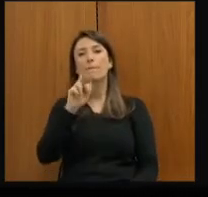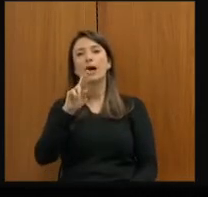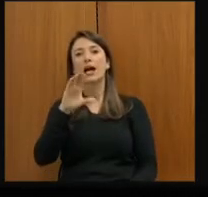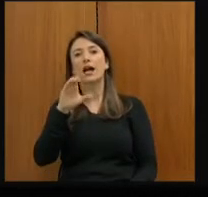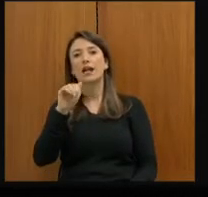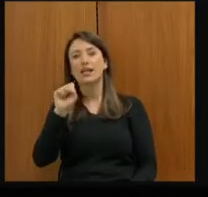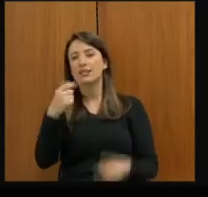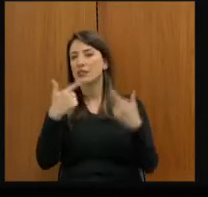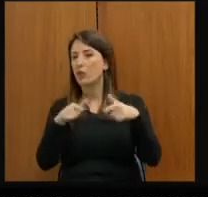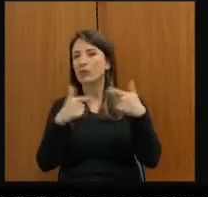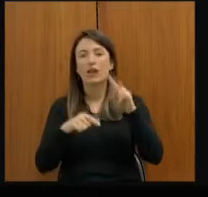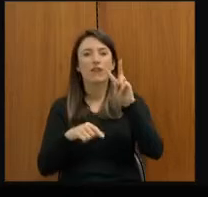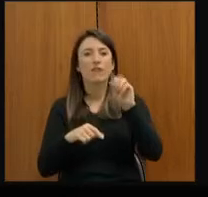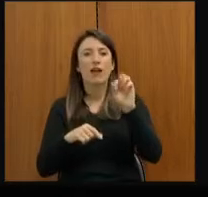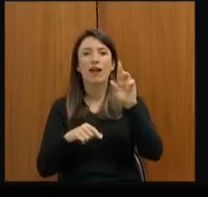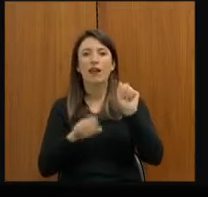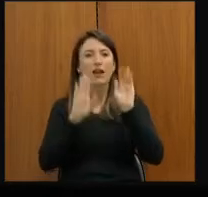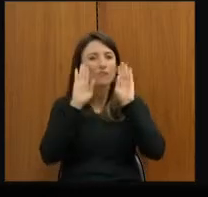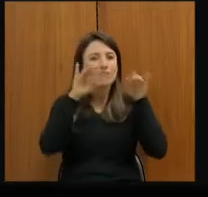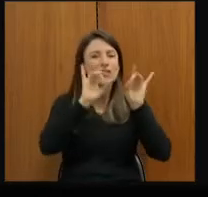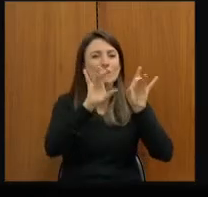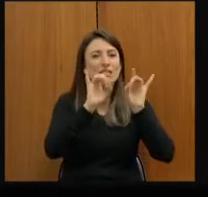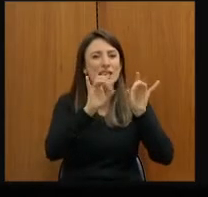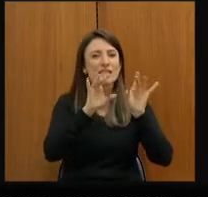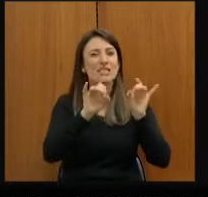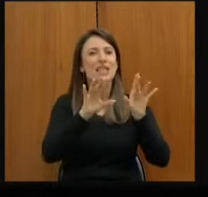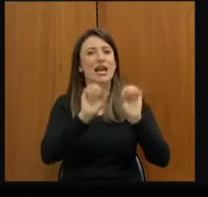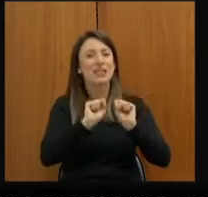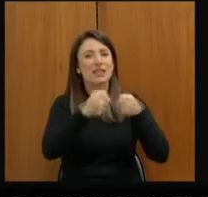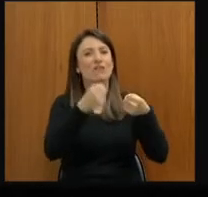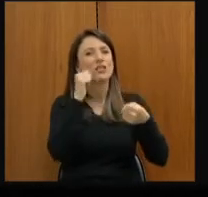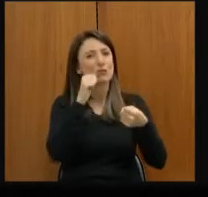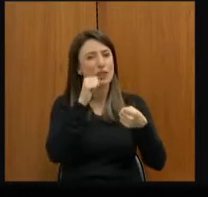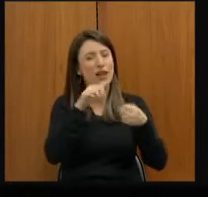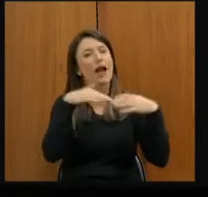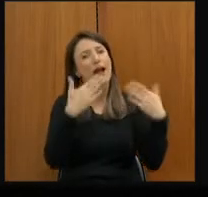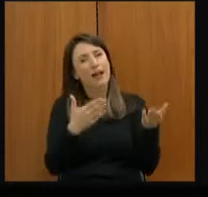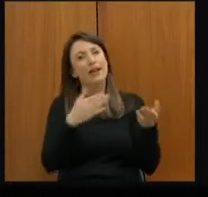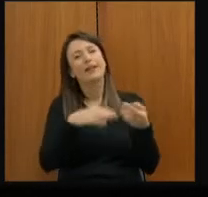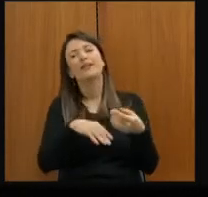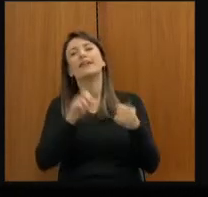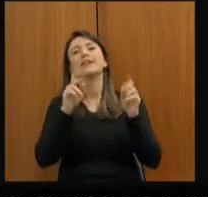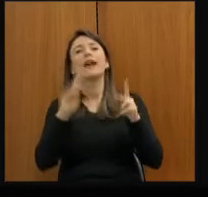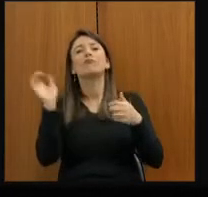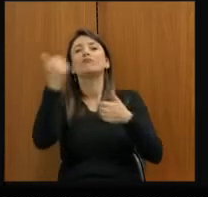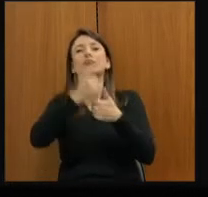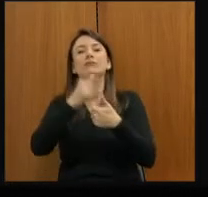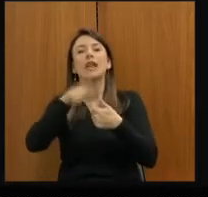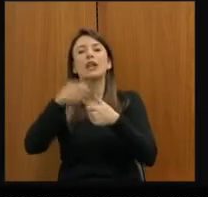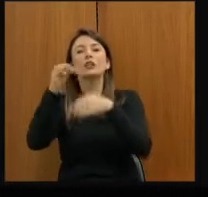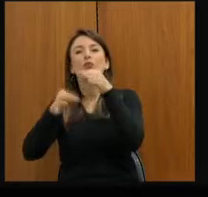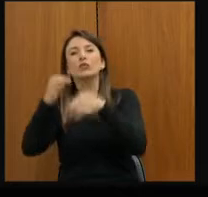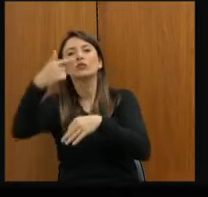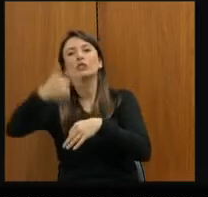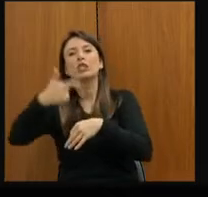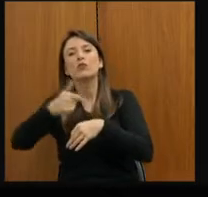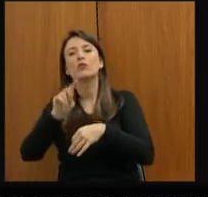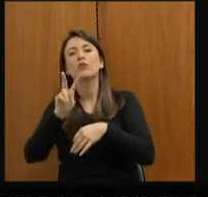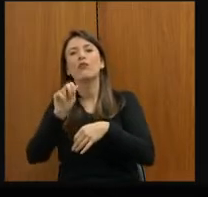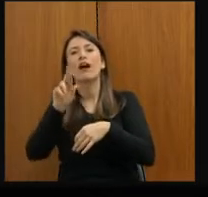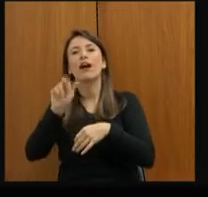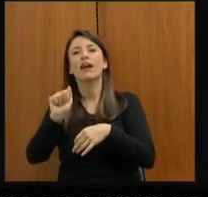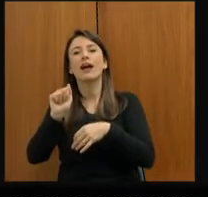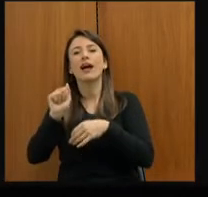é o juízo da 2ª vara criminal que é o responsável para